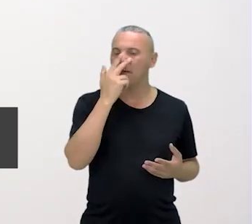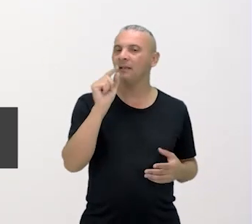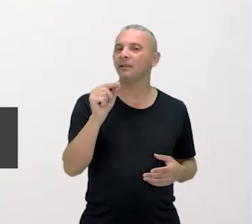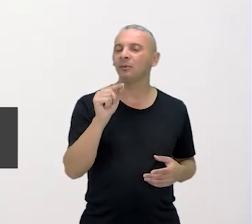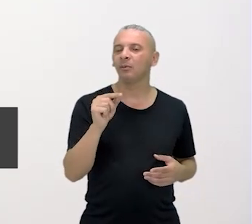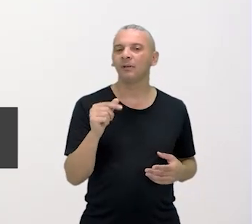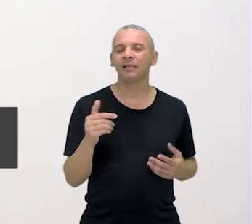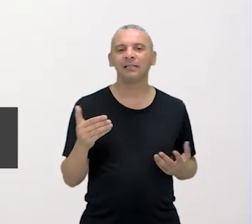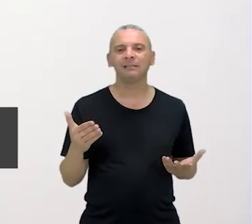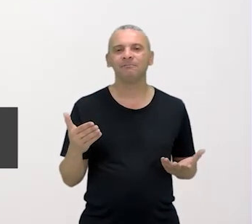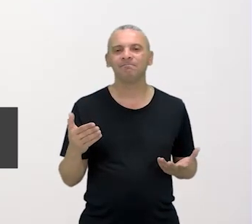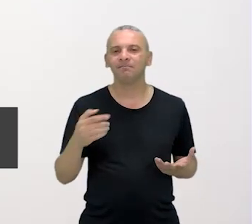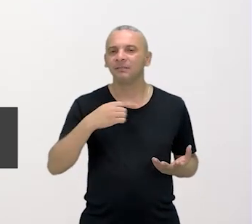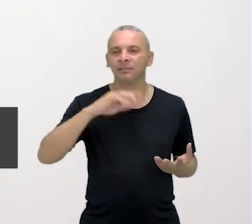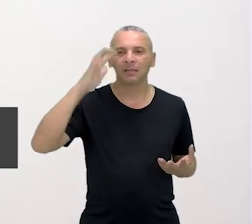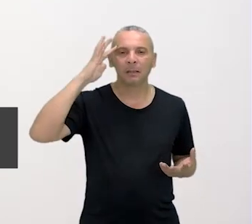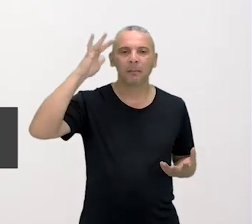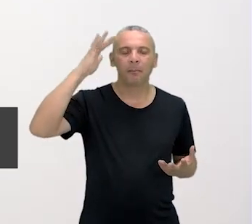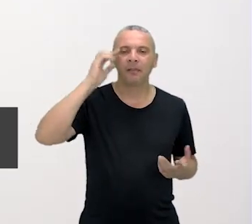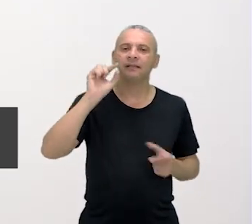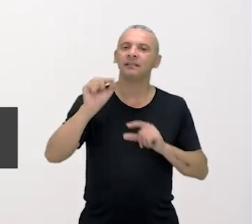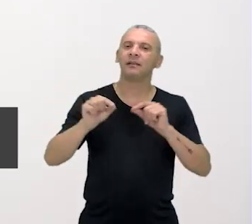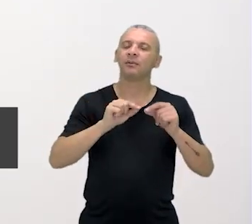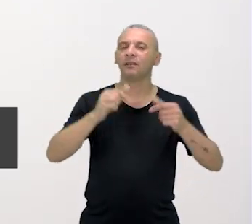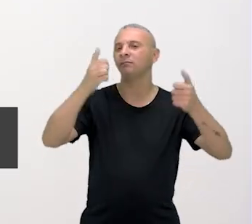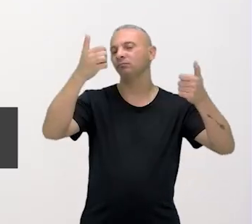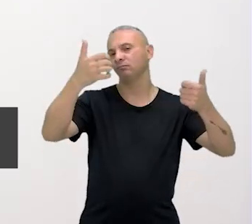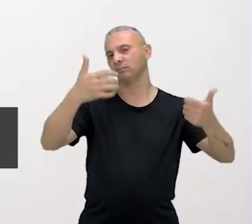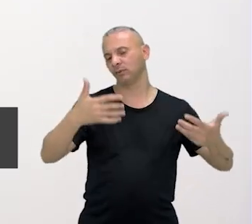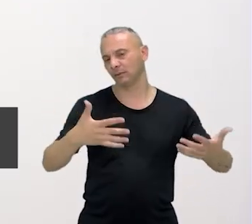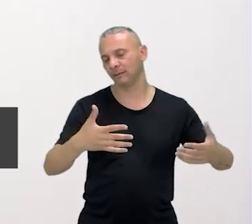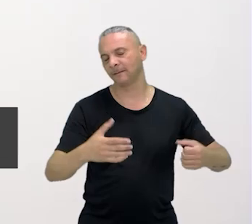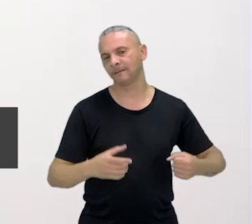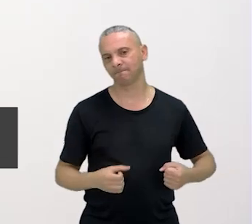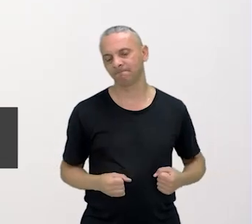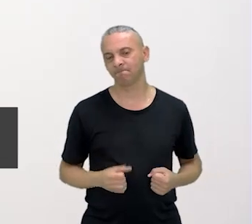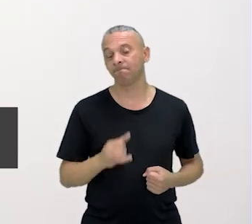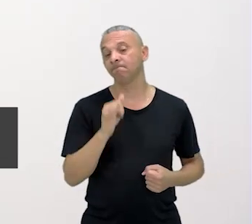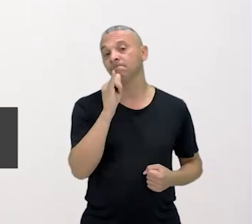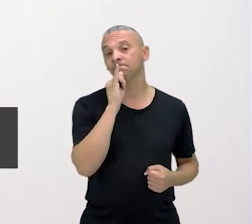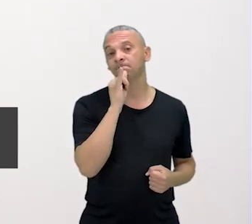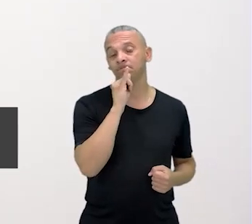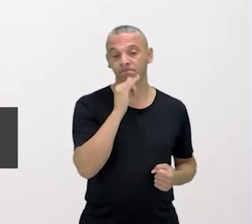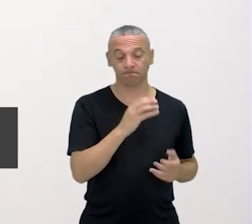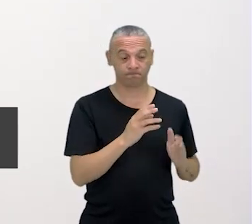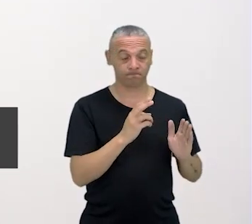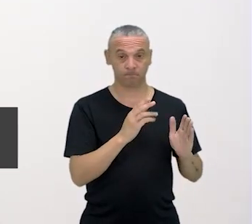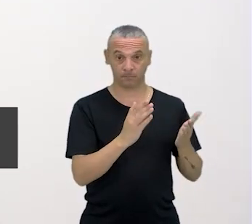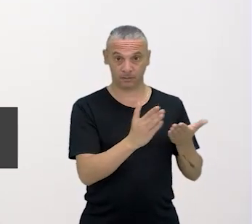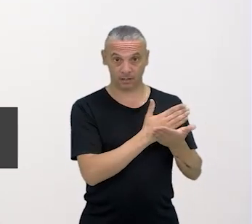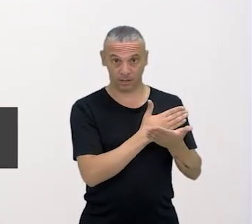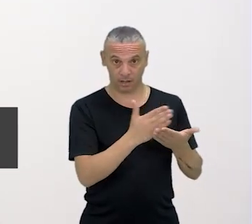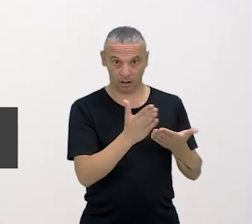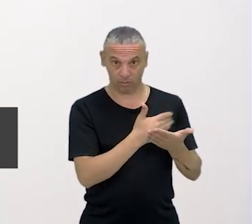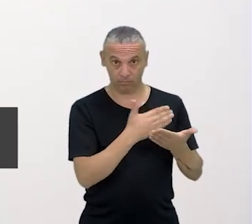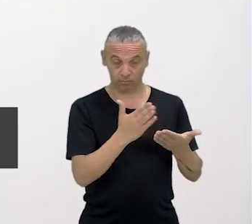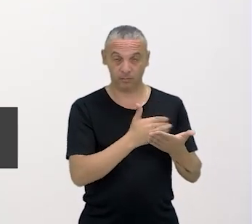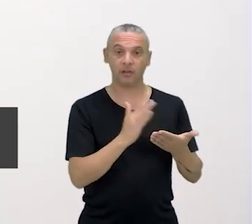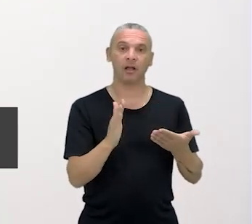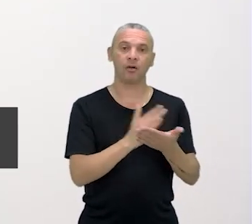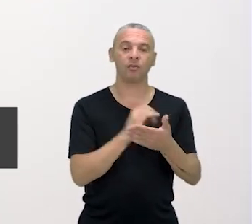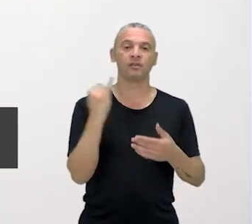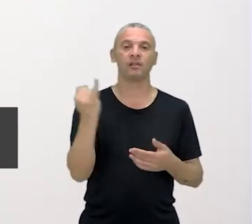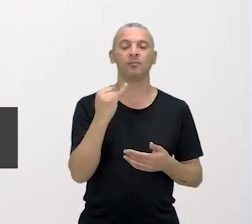é meio que a gente deve se pensar na seguinte coisa também, tem obras, né, que é importante a gente